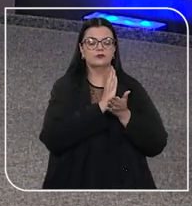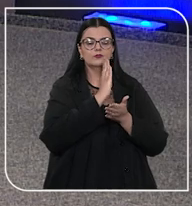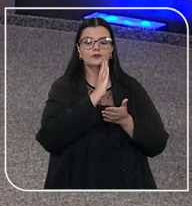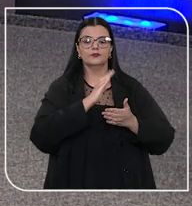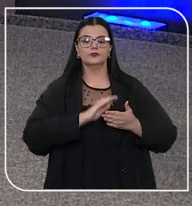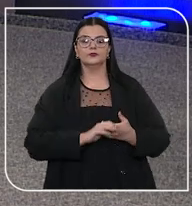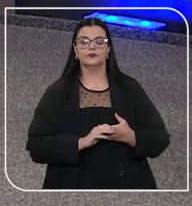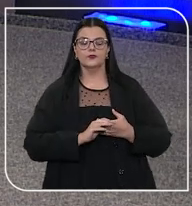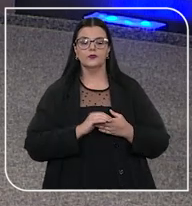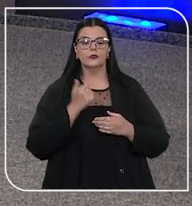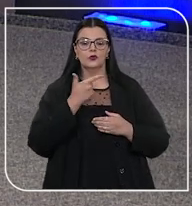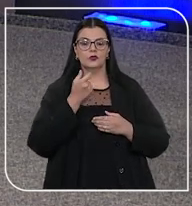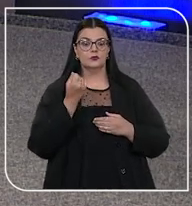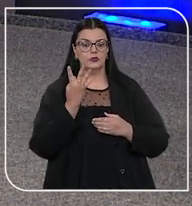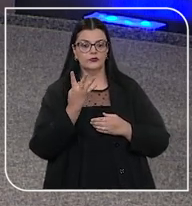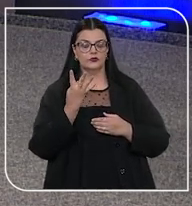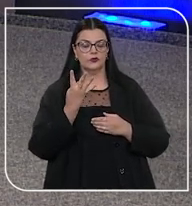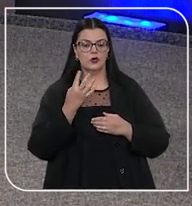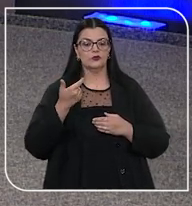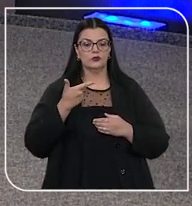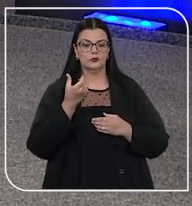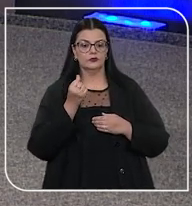cargo para atuar no biênio